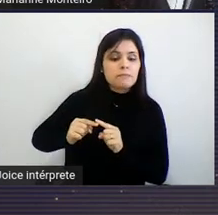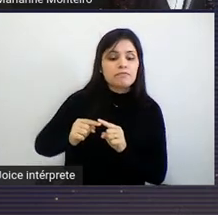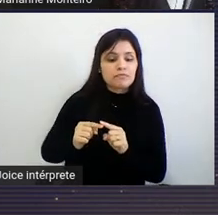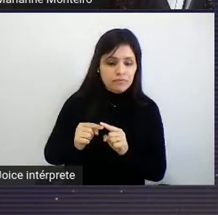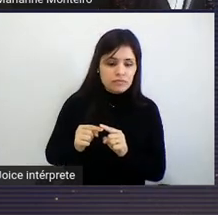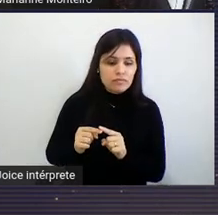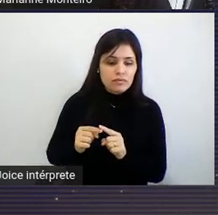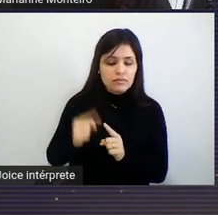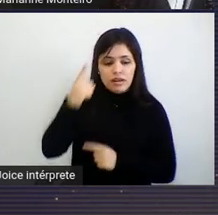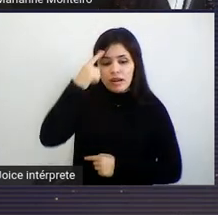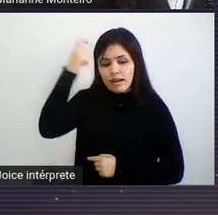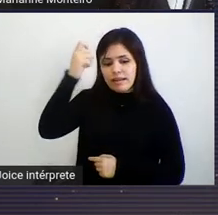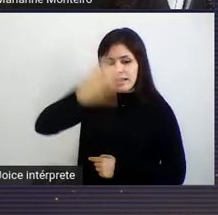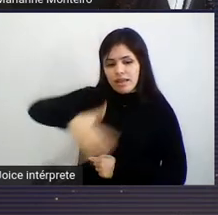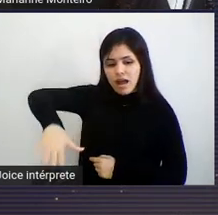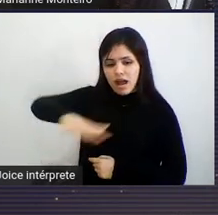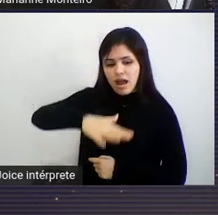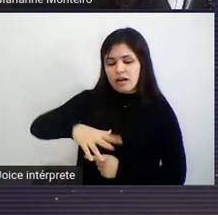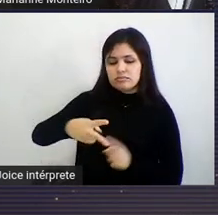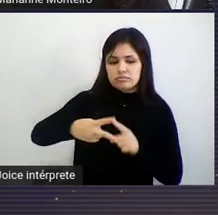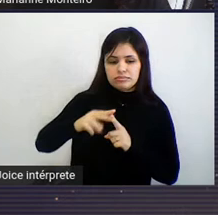o campo de Deep Learning.